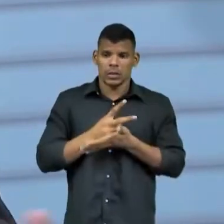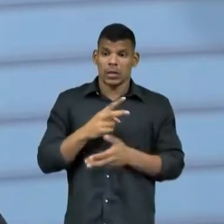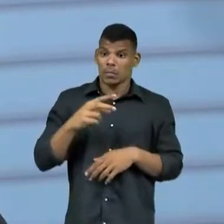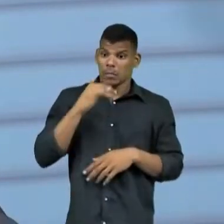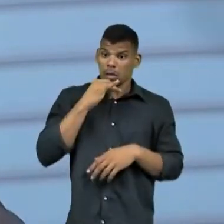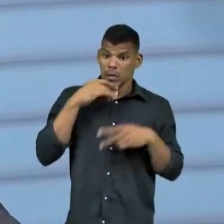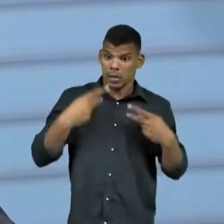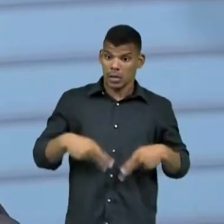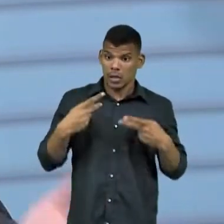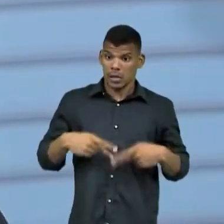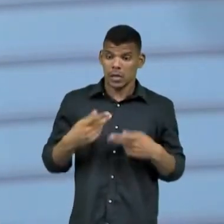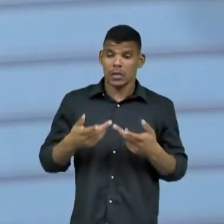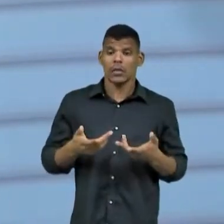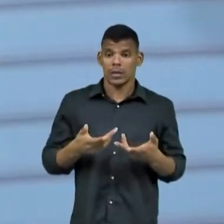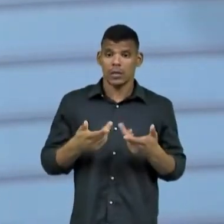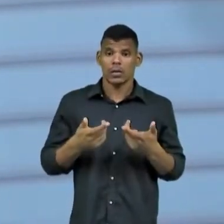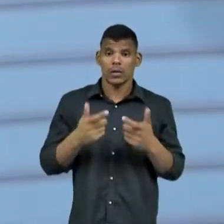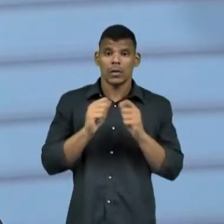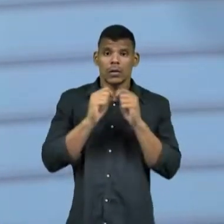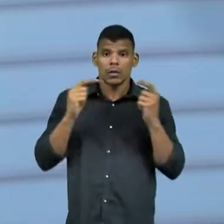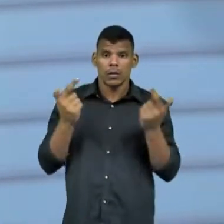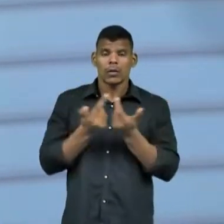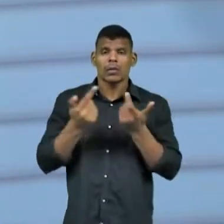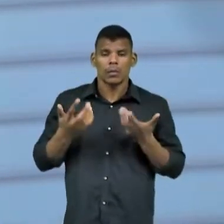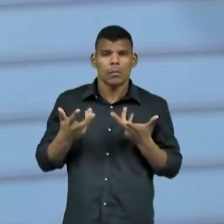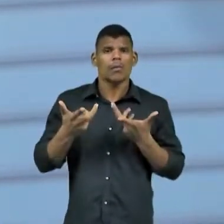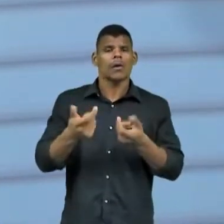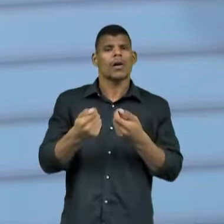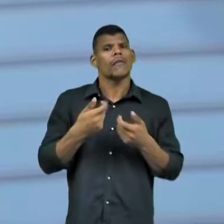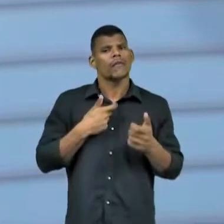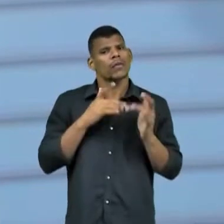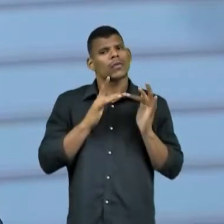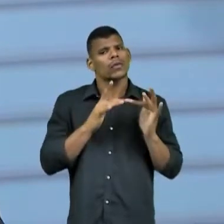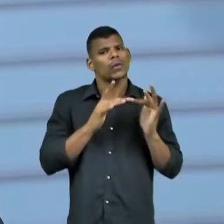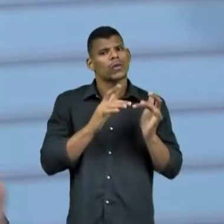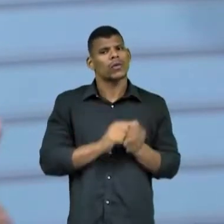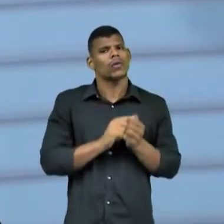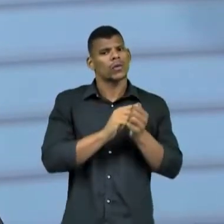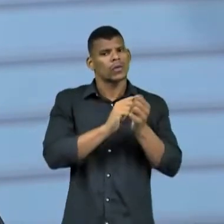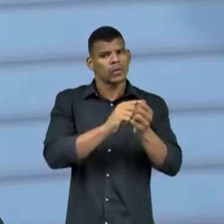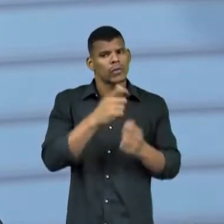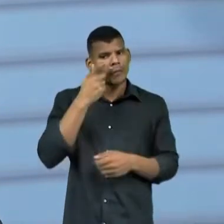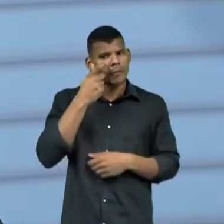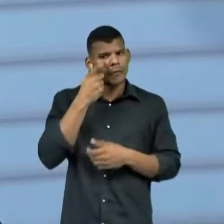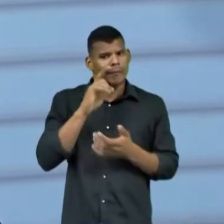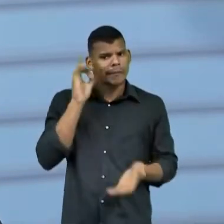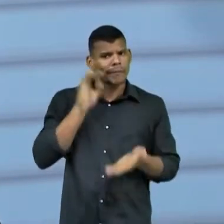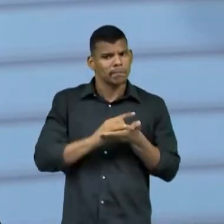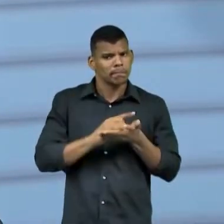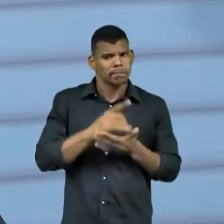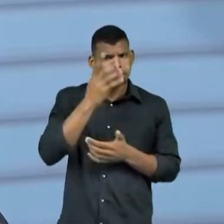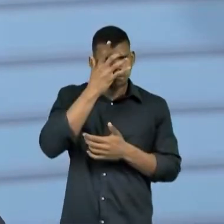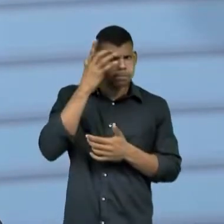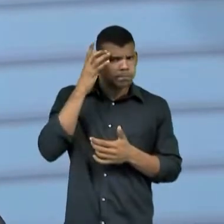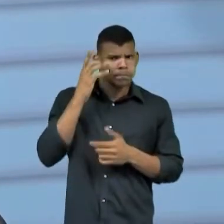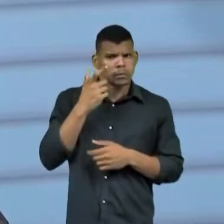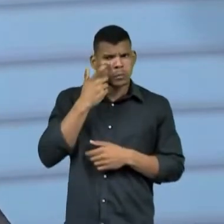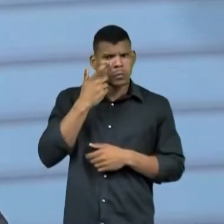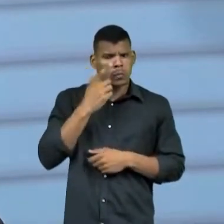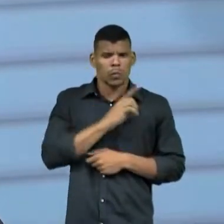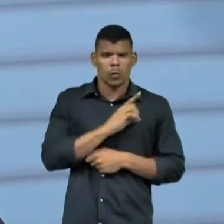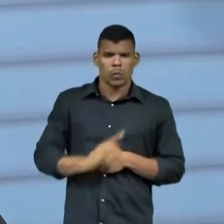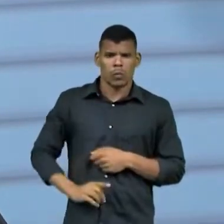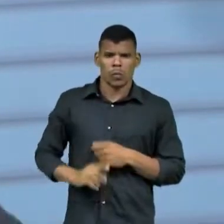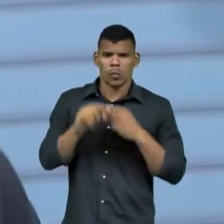nessa casa que é uma casa maravilhosa nãoé que nós acompanhamos aqui mas se você olhar claramente você vai ter pessoas você vai ter deputados que